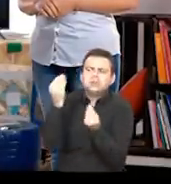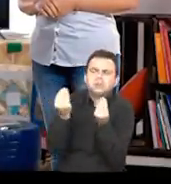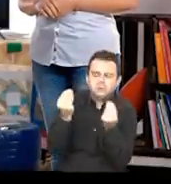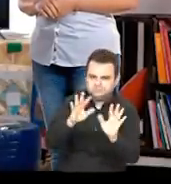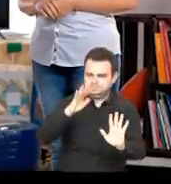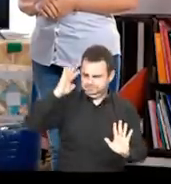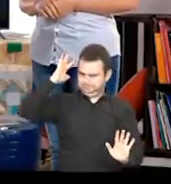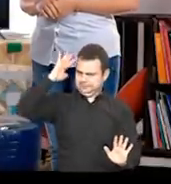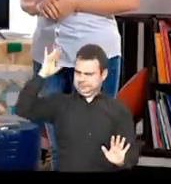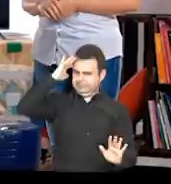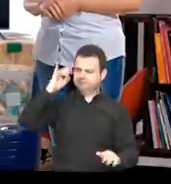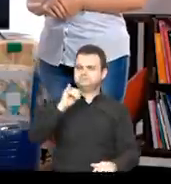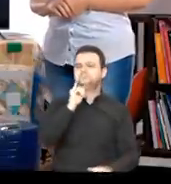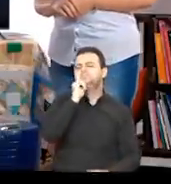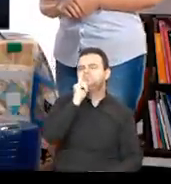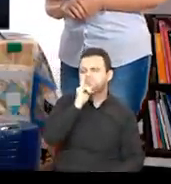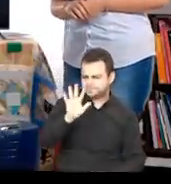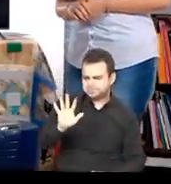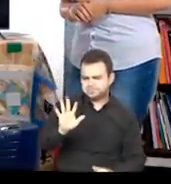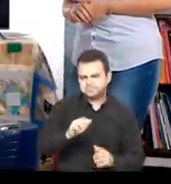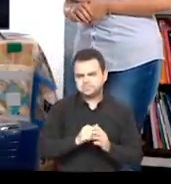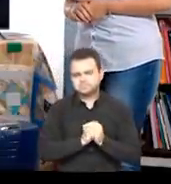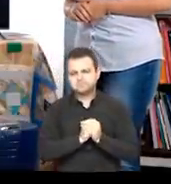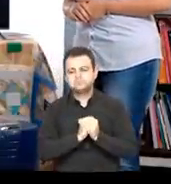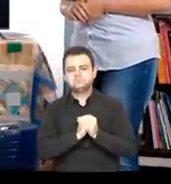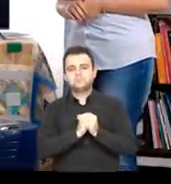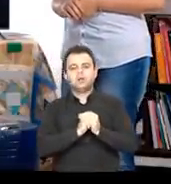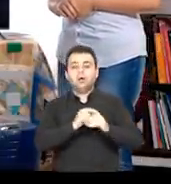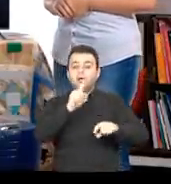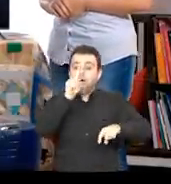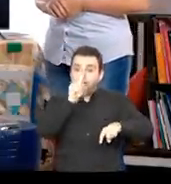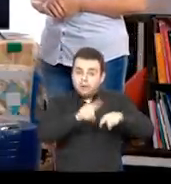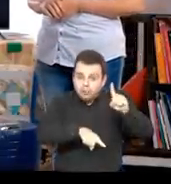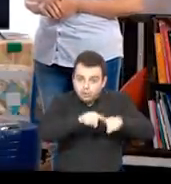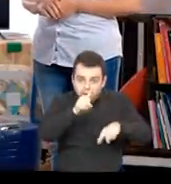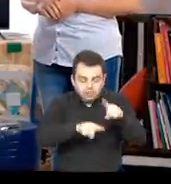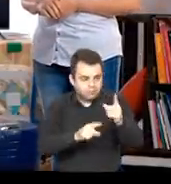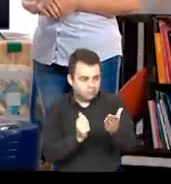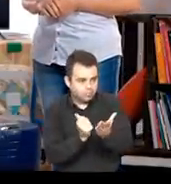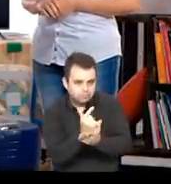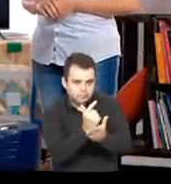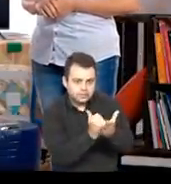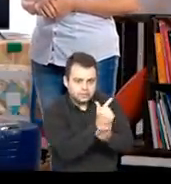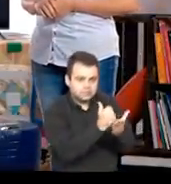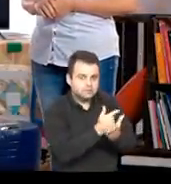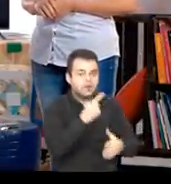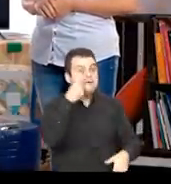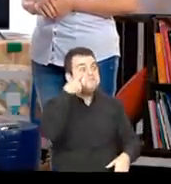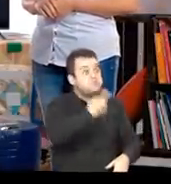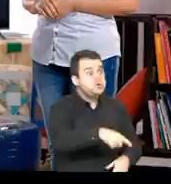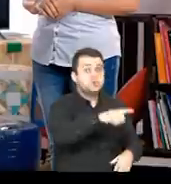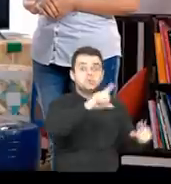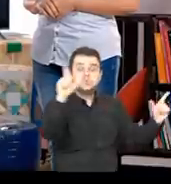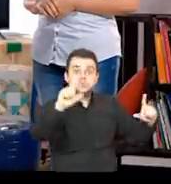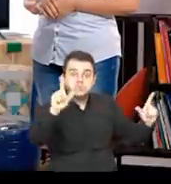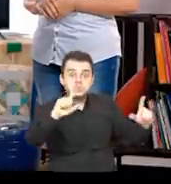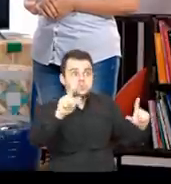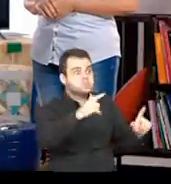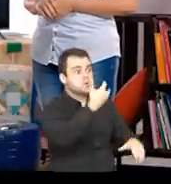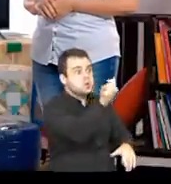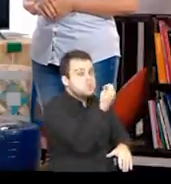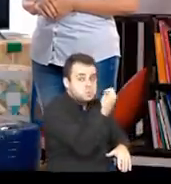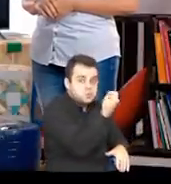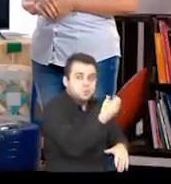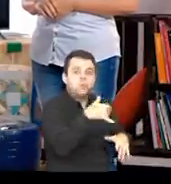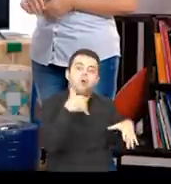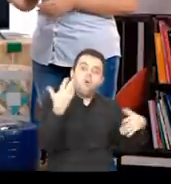o seguinte. Você já percebeu que quando vamos comprar alguma coisa, a gente compra aquilo que viu em uma propaganda na TV ou até